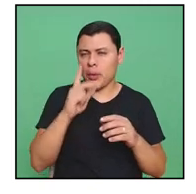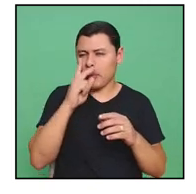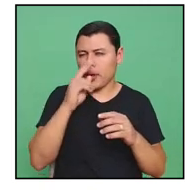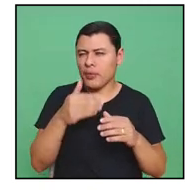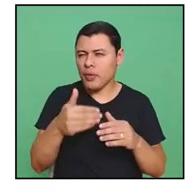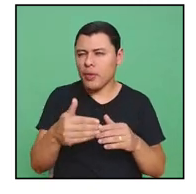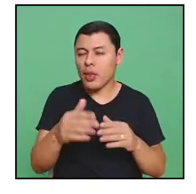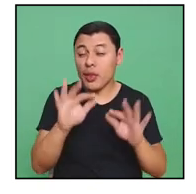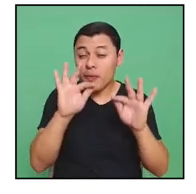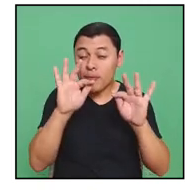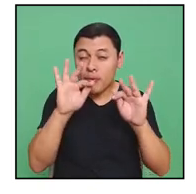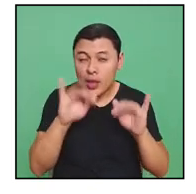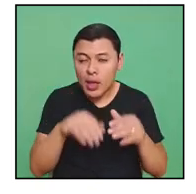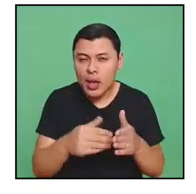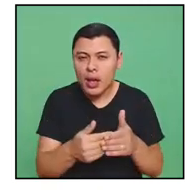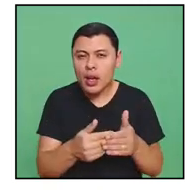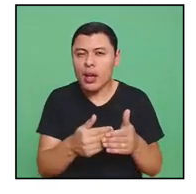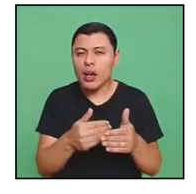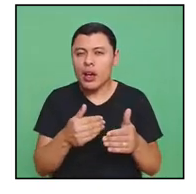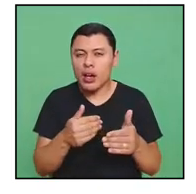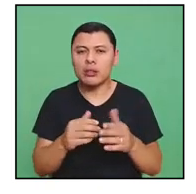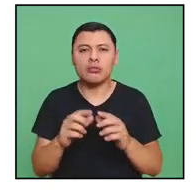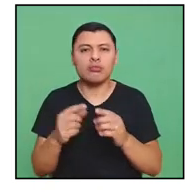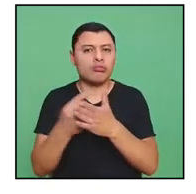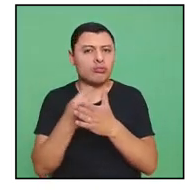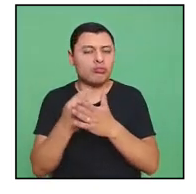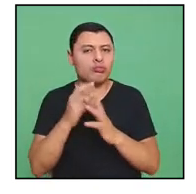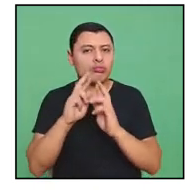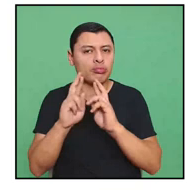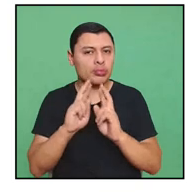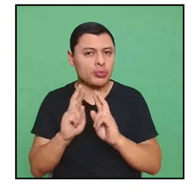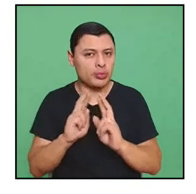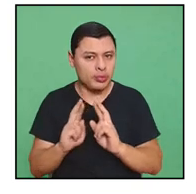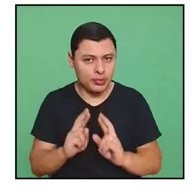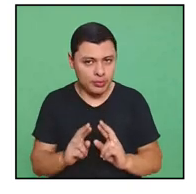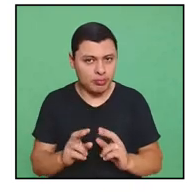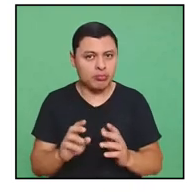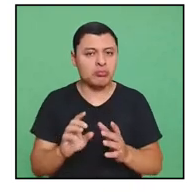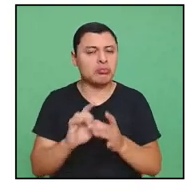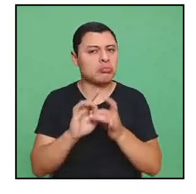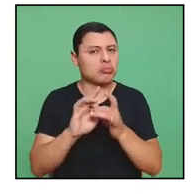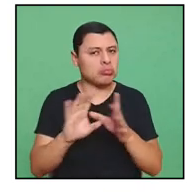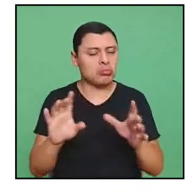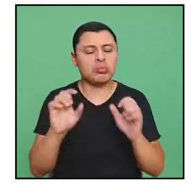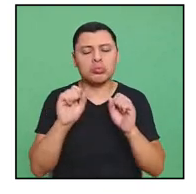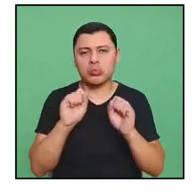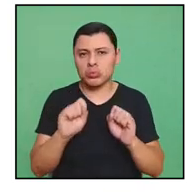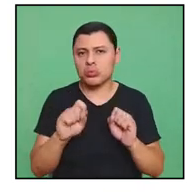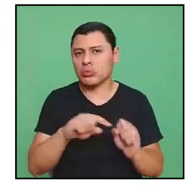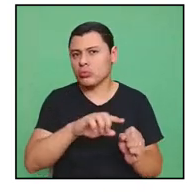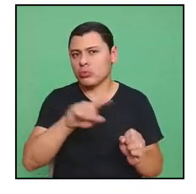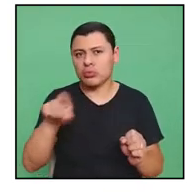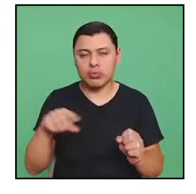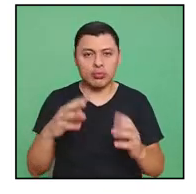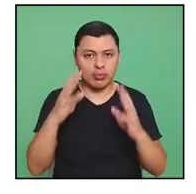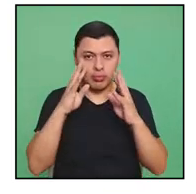acho, responder algumas perguntas que possam surgir de vocês que estão